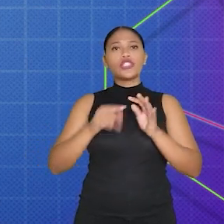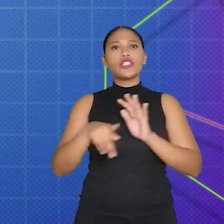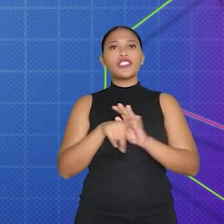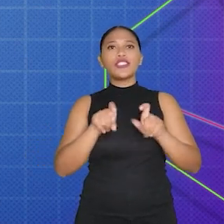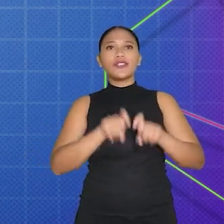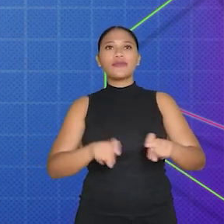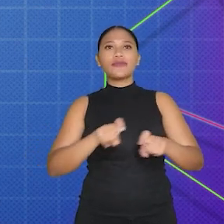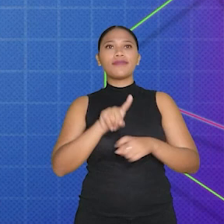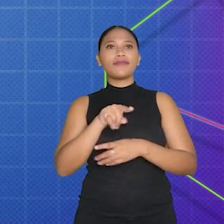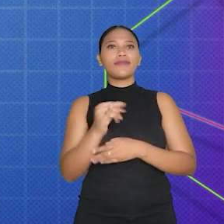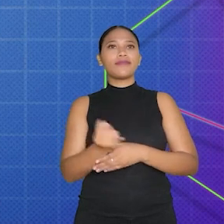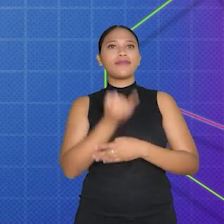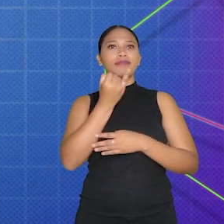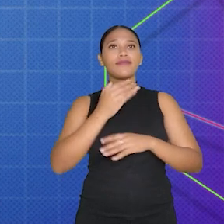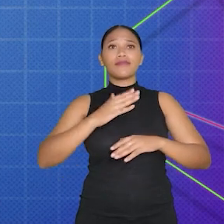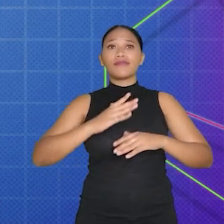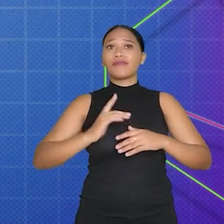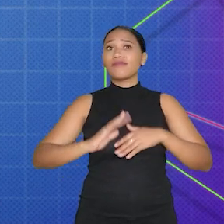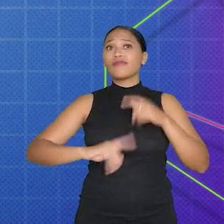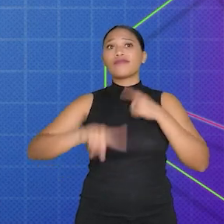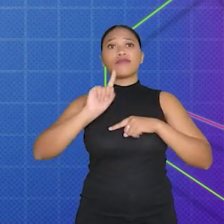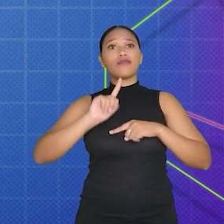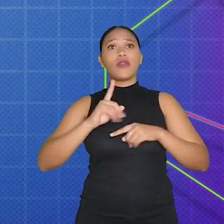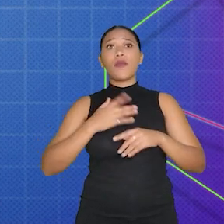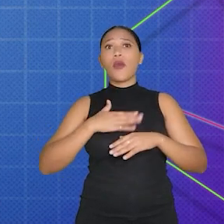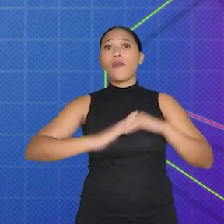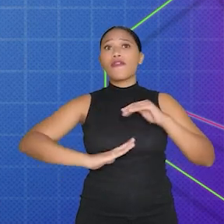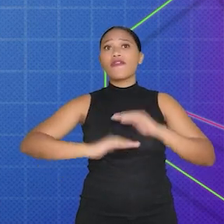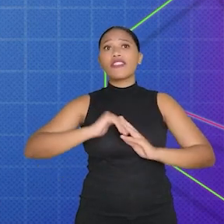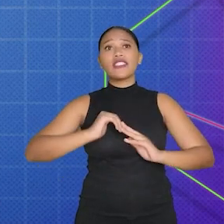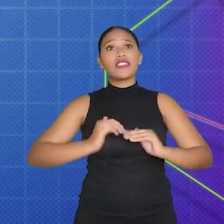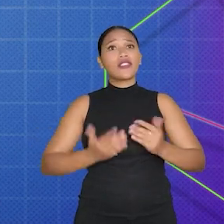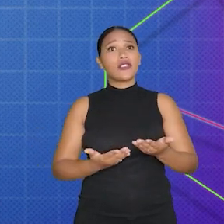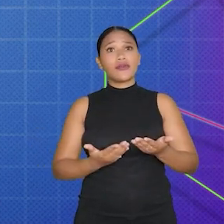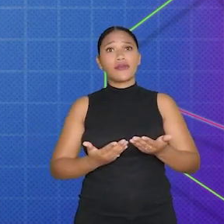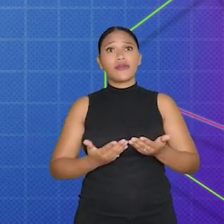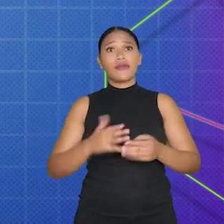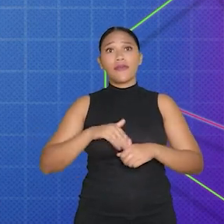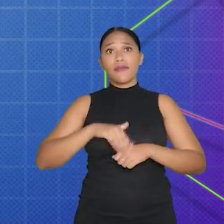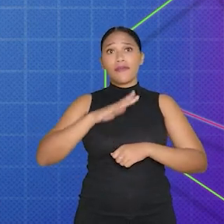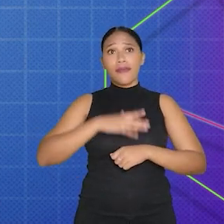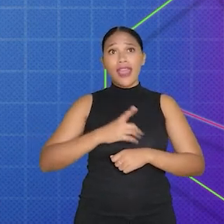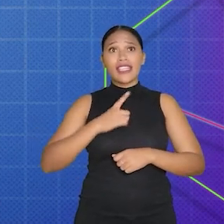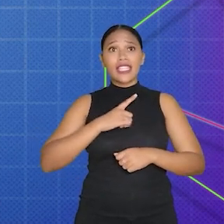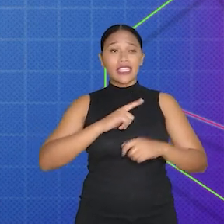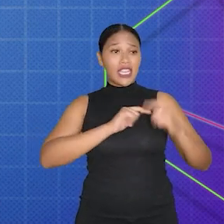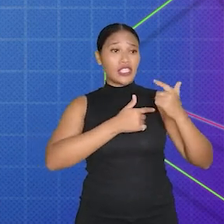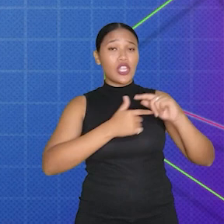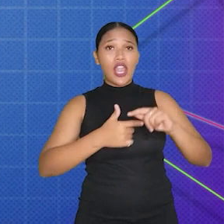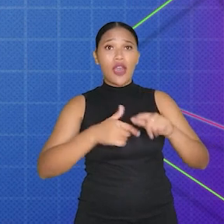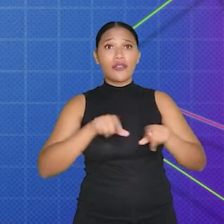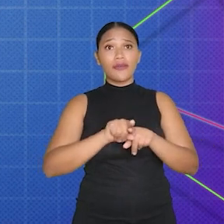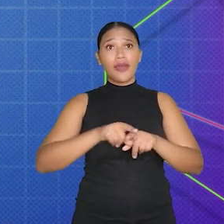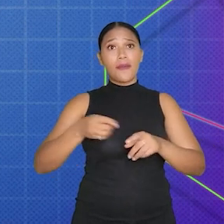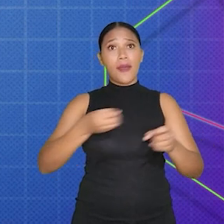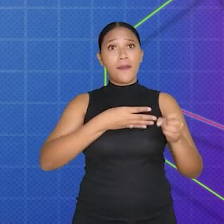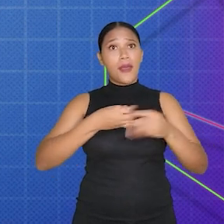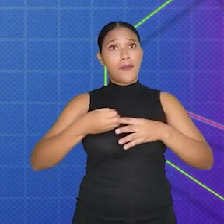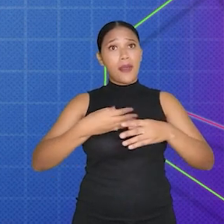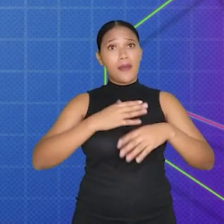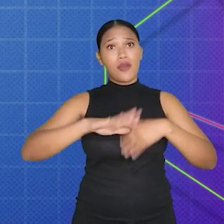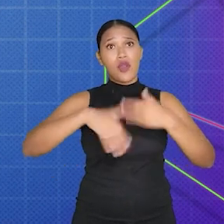tecnologias digitais é essencial para o sucesso em praticamente todas as profissões, desde as mais tradicionais até as